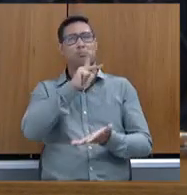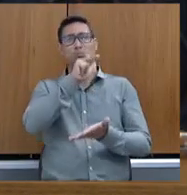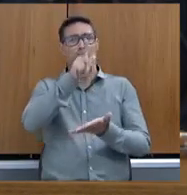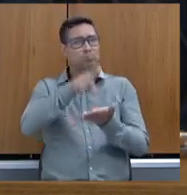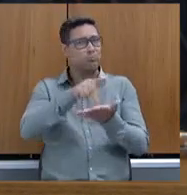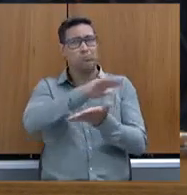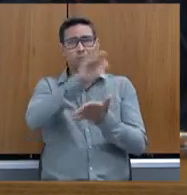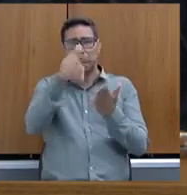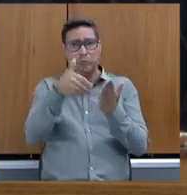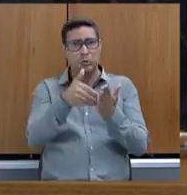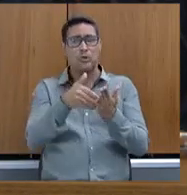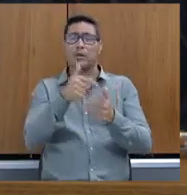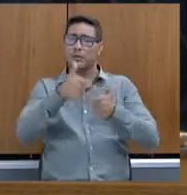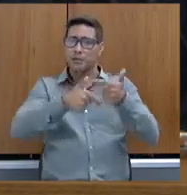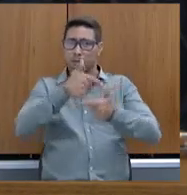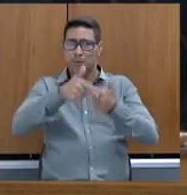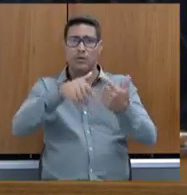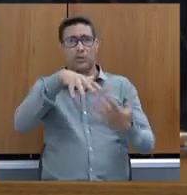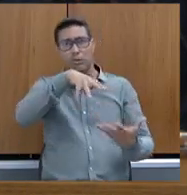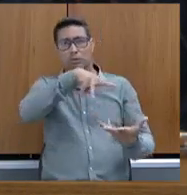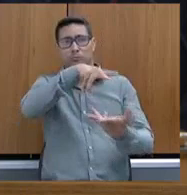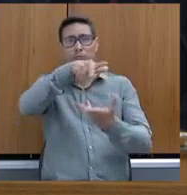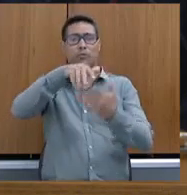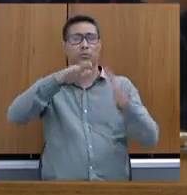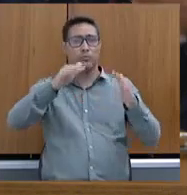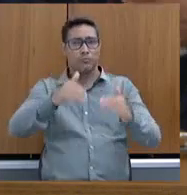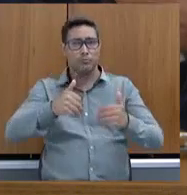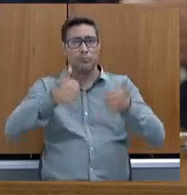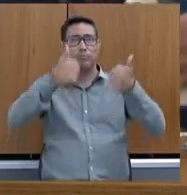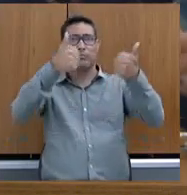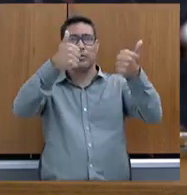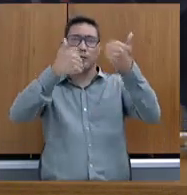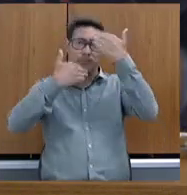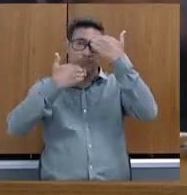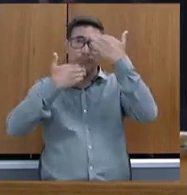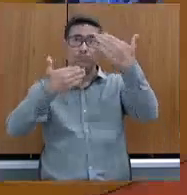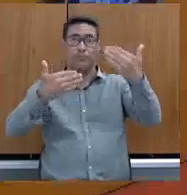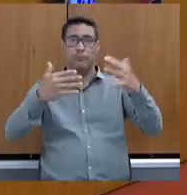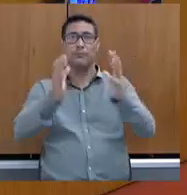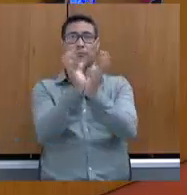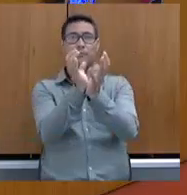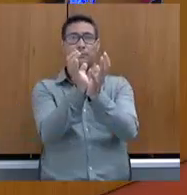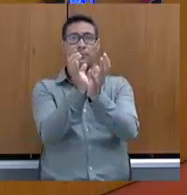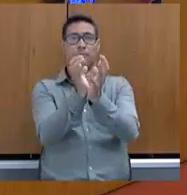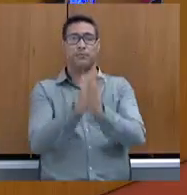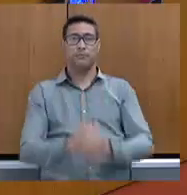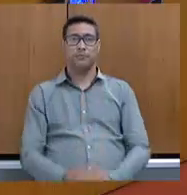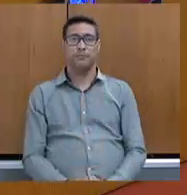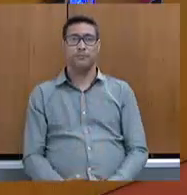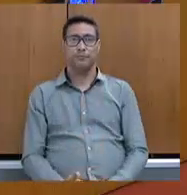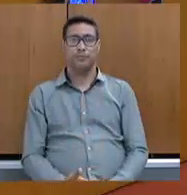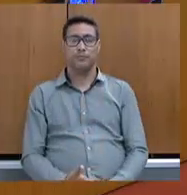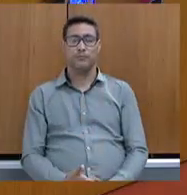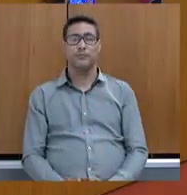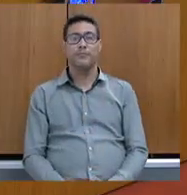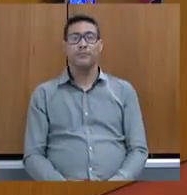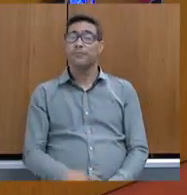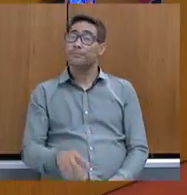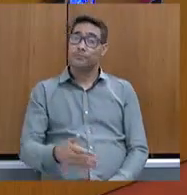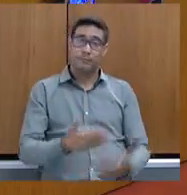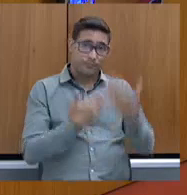e trabalhando para que o mundo seja melhor e minha gratidão a minha equipe tudo bem